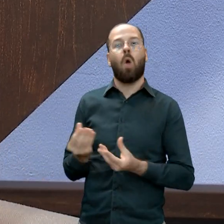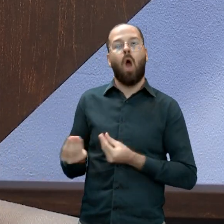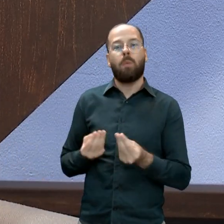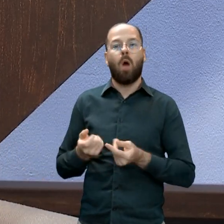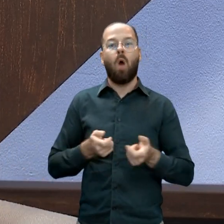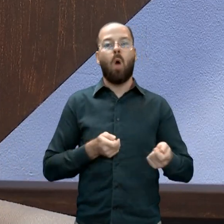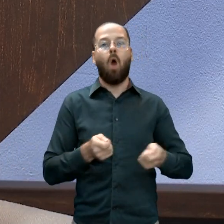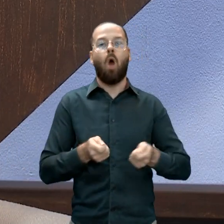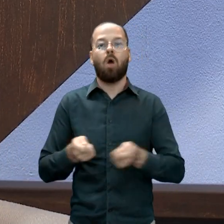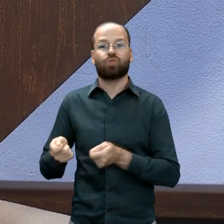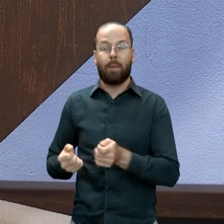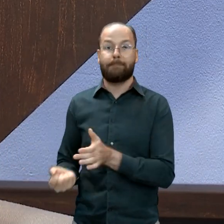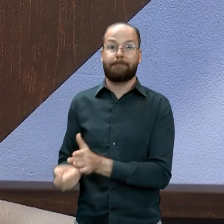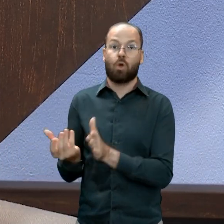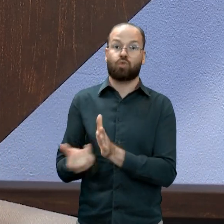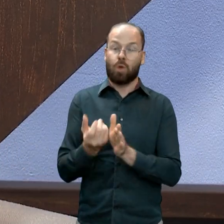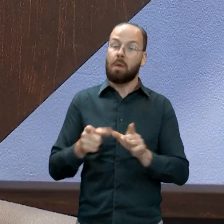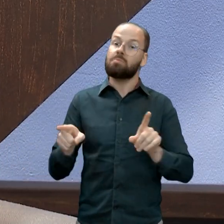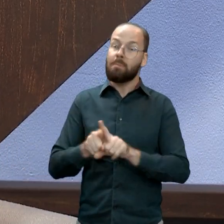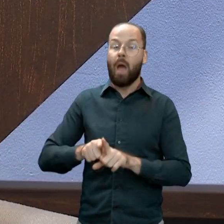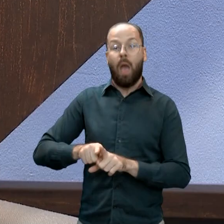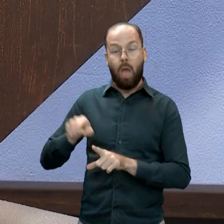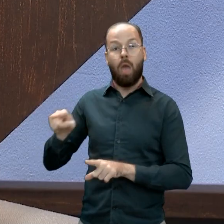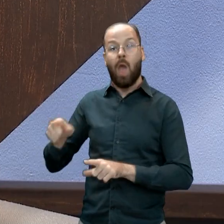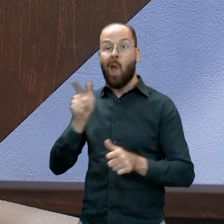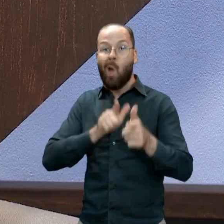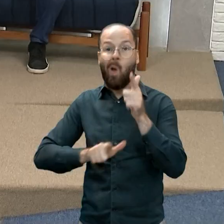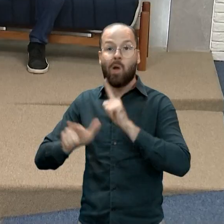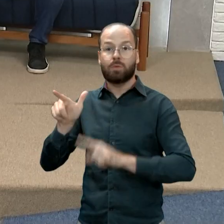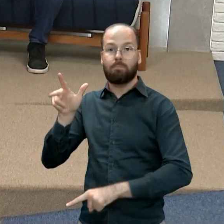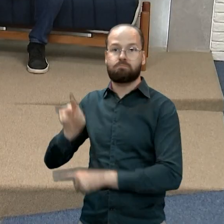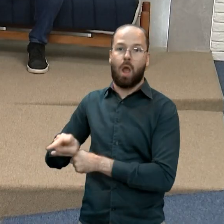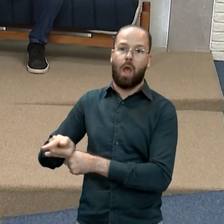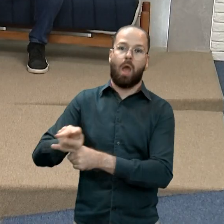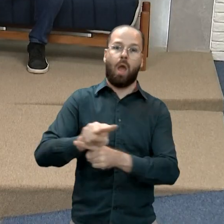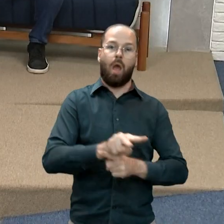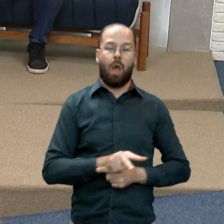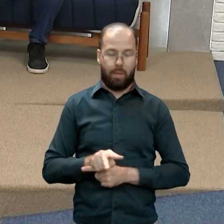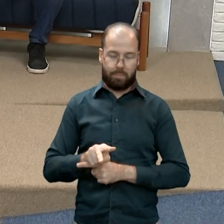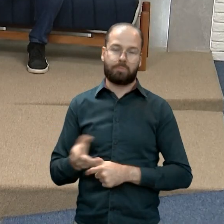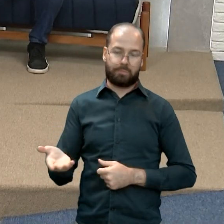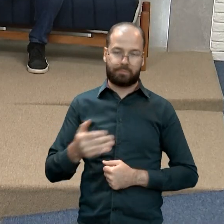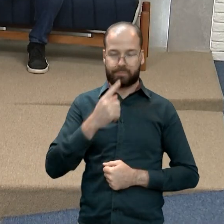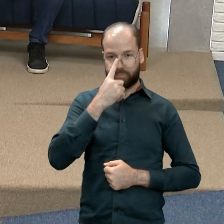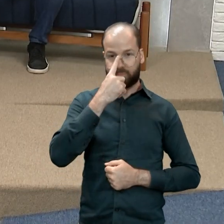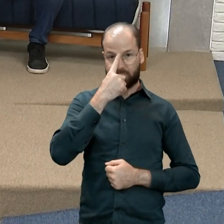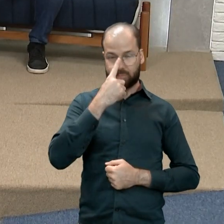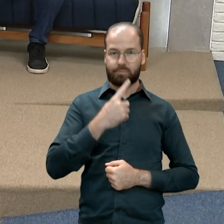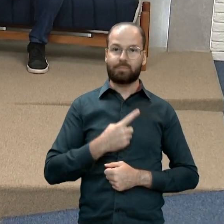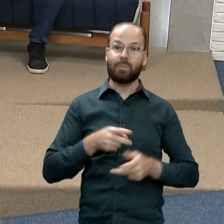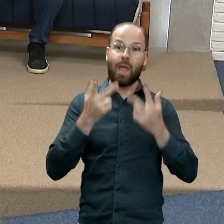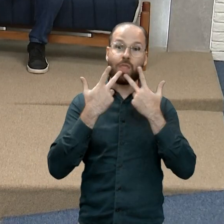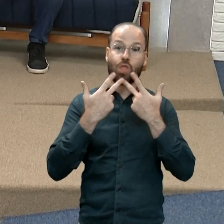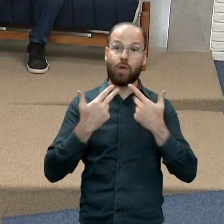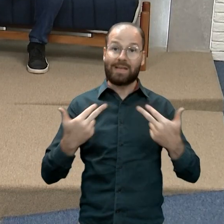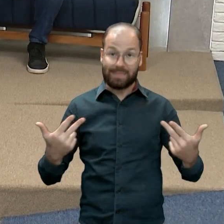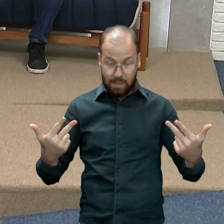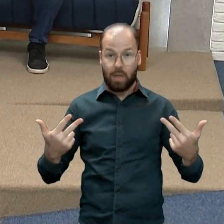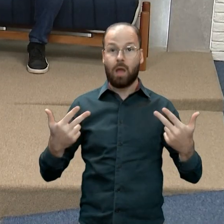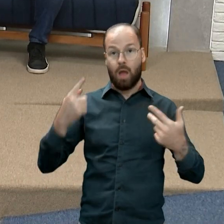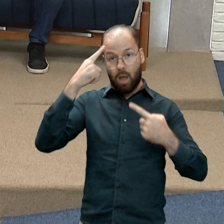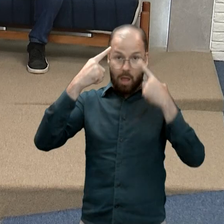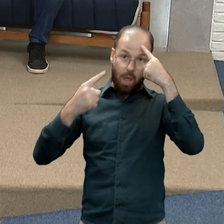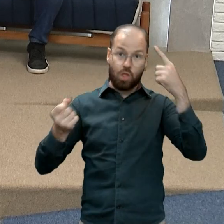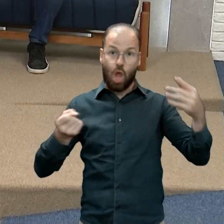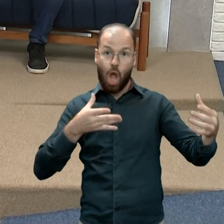controlar a produção, monitorar a produção. E quando a gente fala de inovação, não tem como não falar em inteligência artificial. Ela também